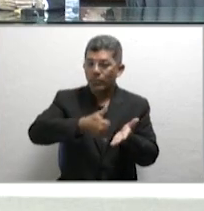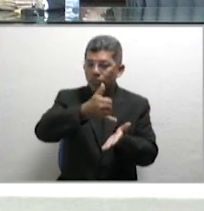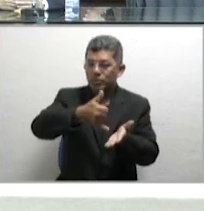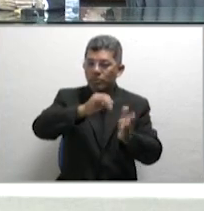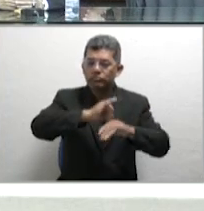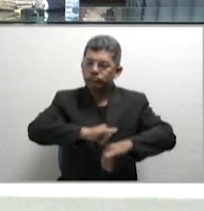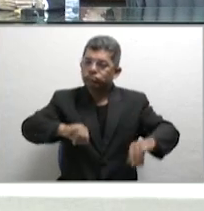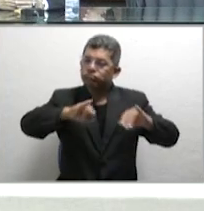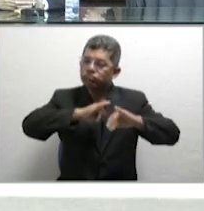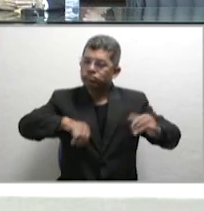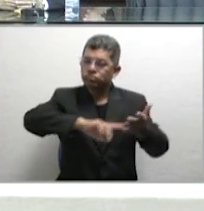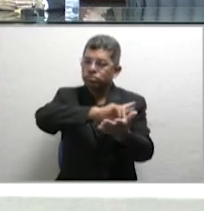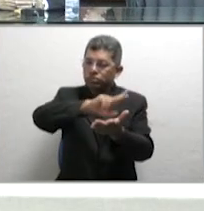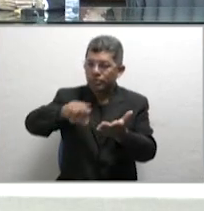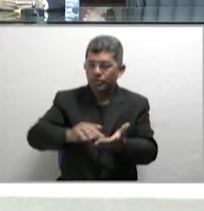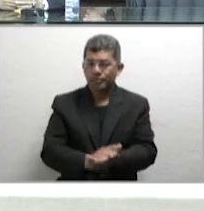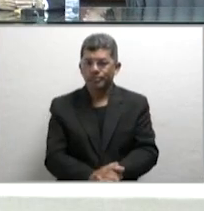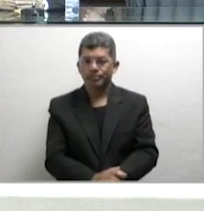e informação.